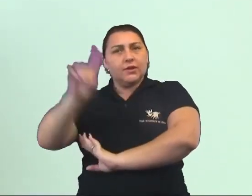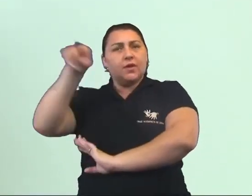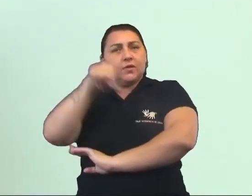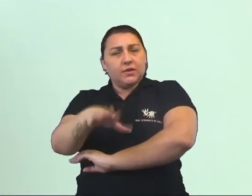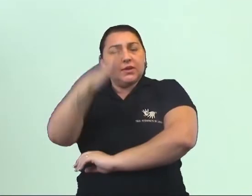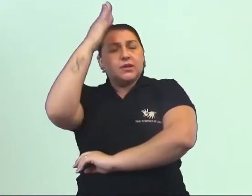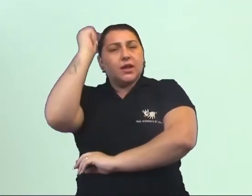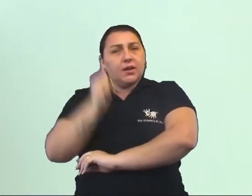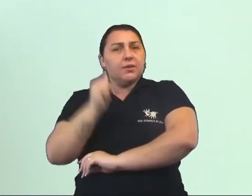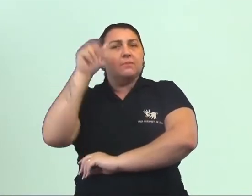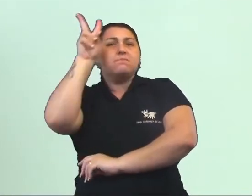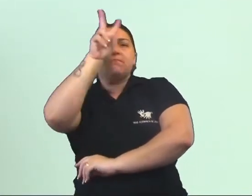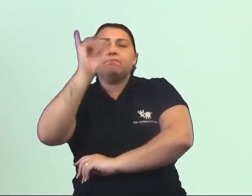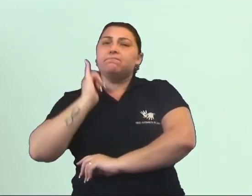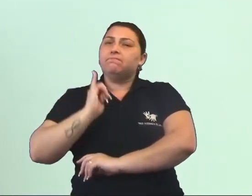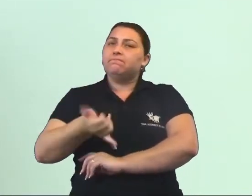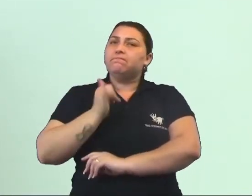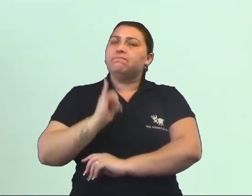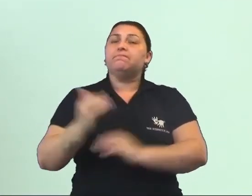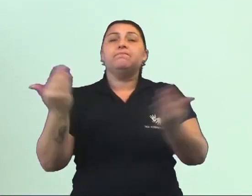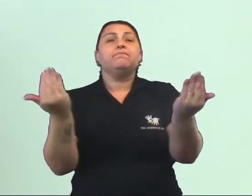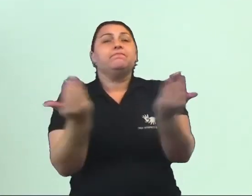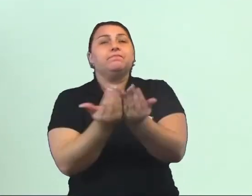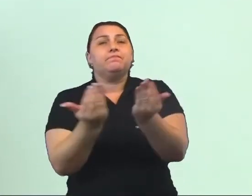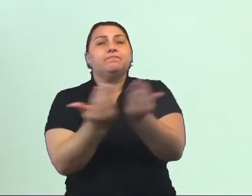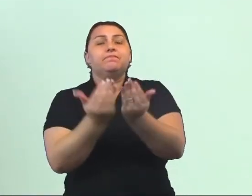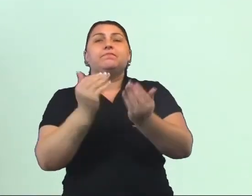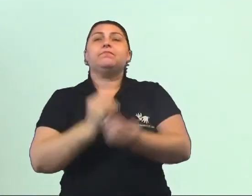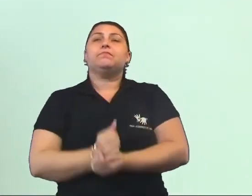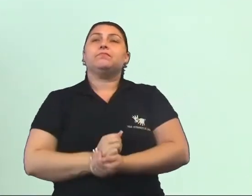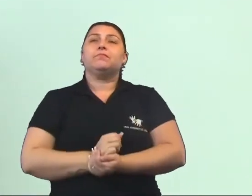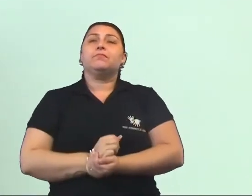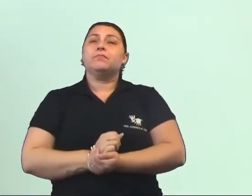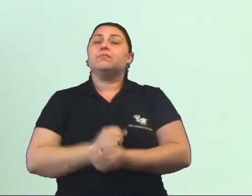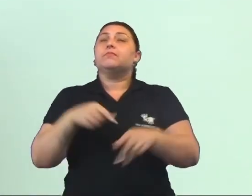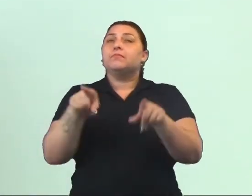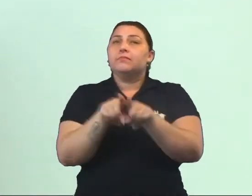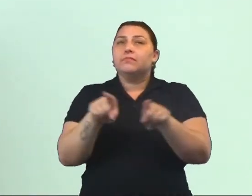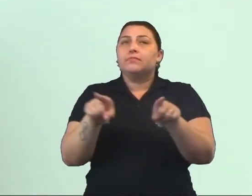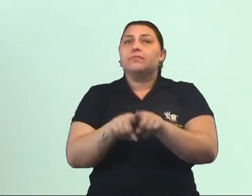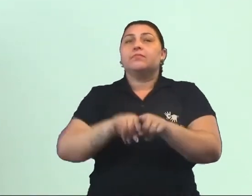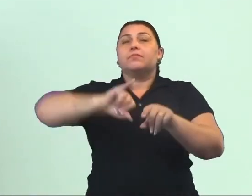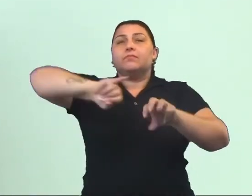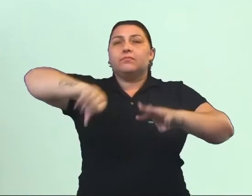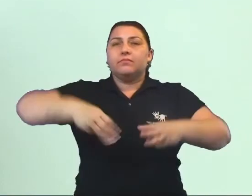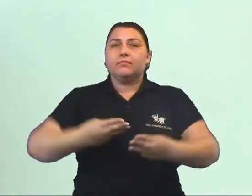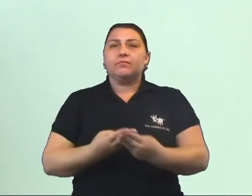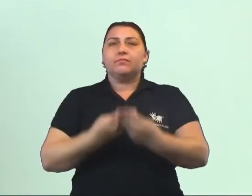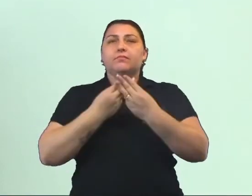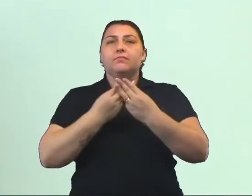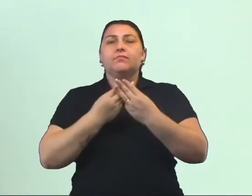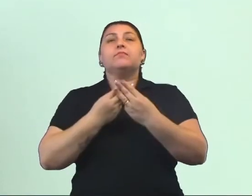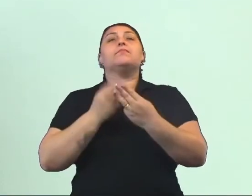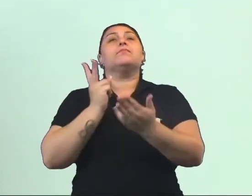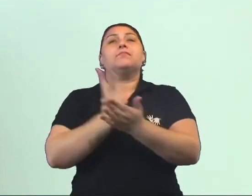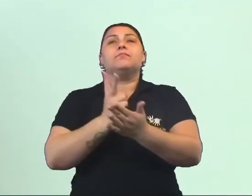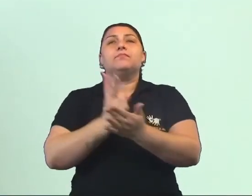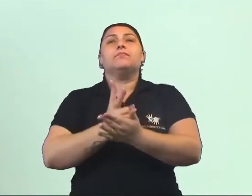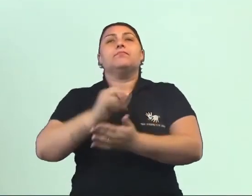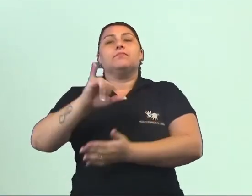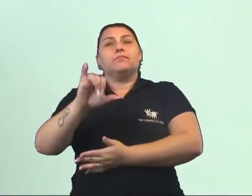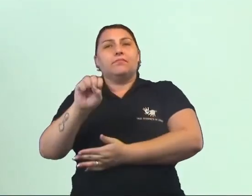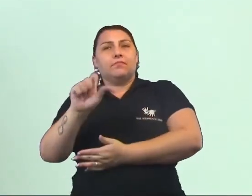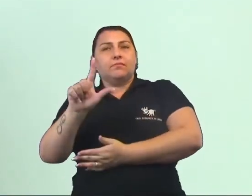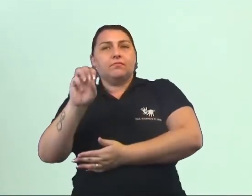história é contada no cristianismo? Essa mesma história é contada no judaísmo, essa mesma história é contada